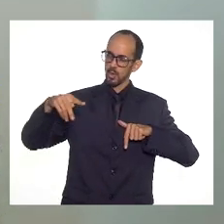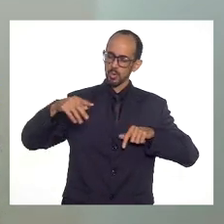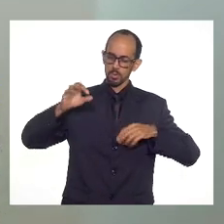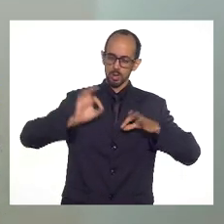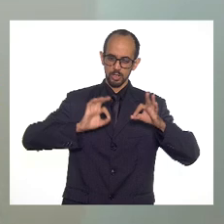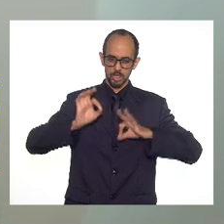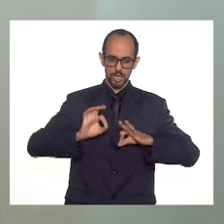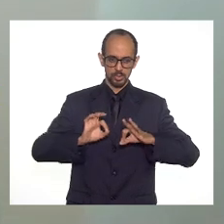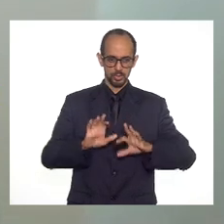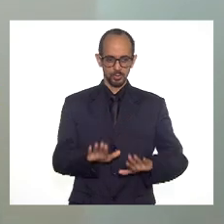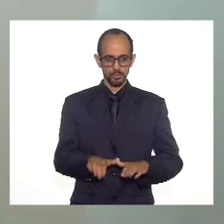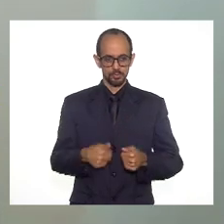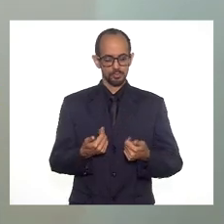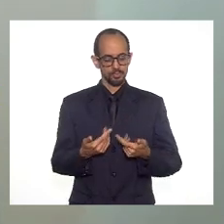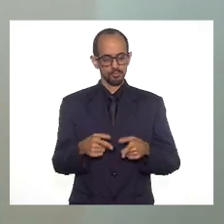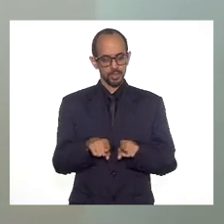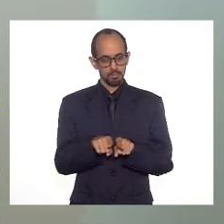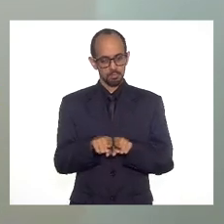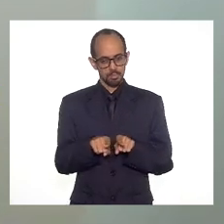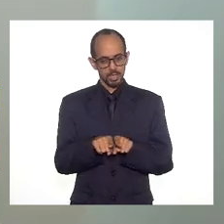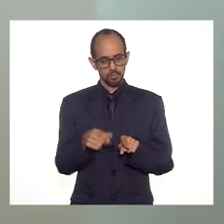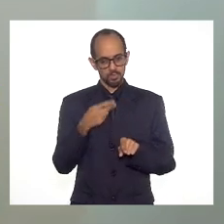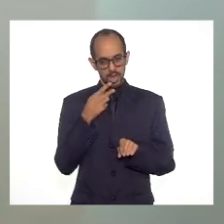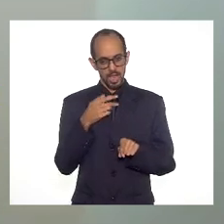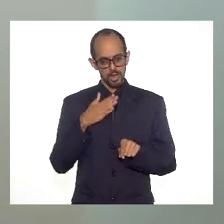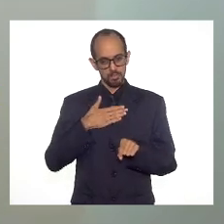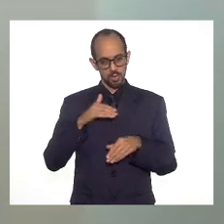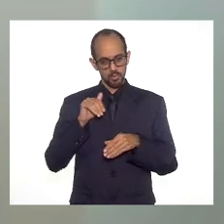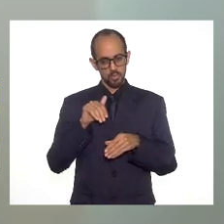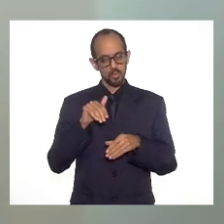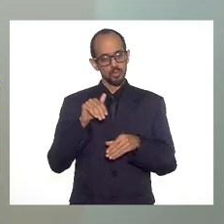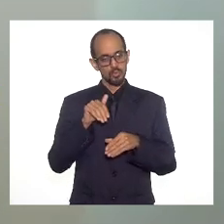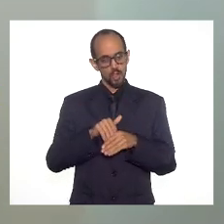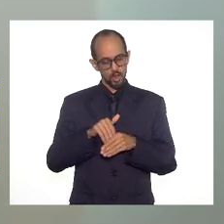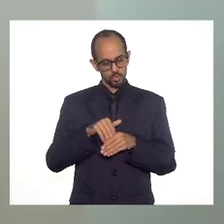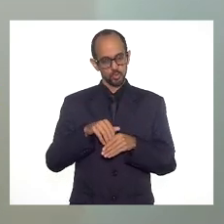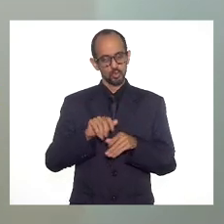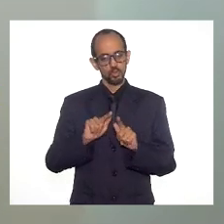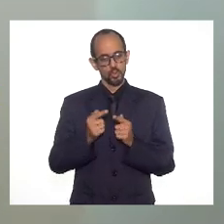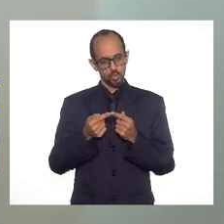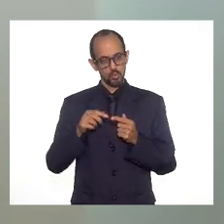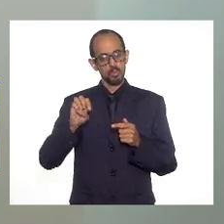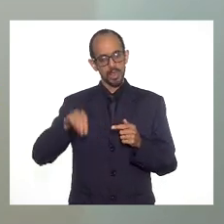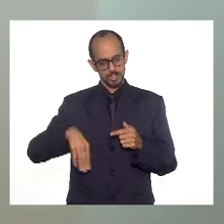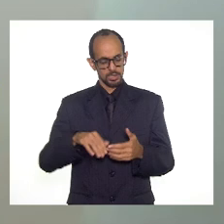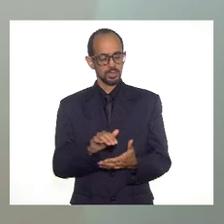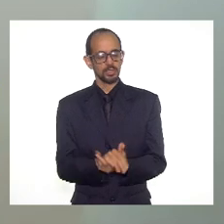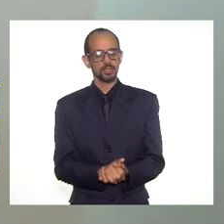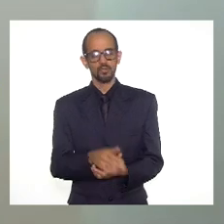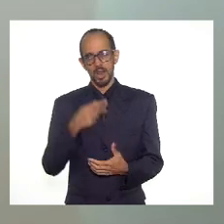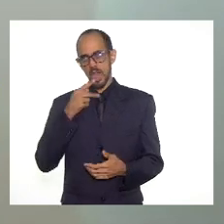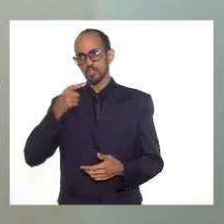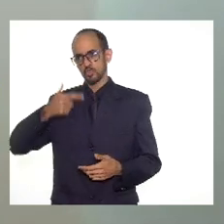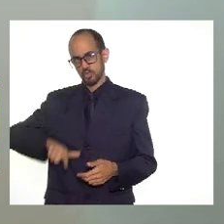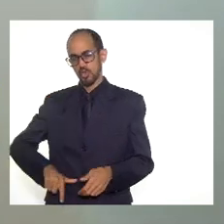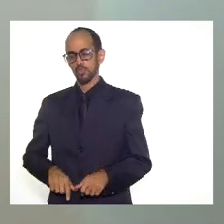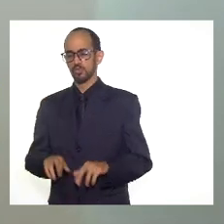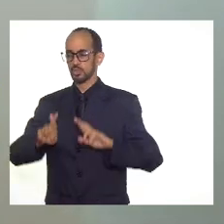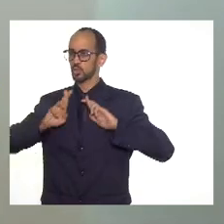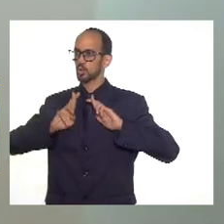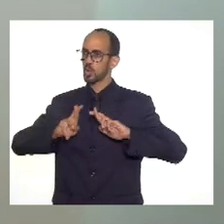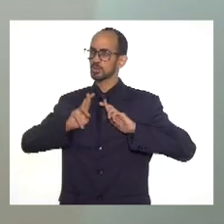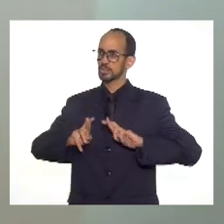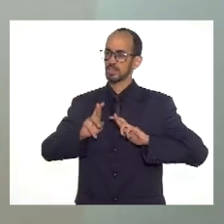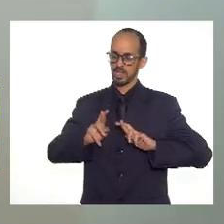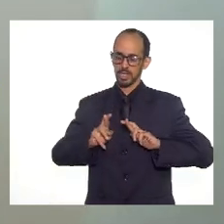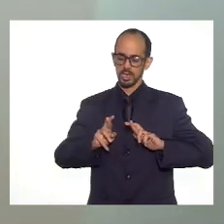e reafirmar aqui meu voto, já havia votado sim no grupo, reafirmar o meu voto e torcer, presidente, aqui